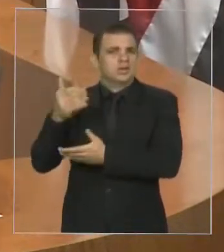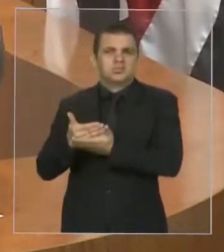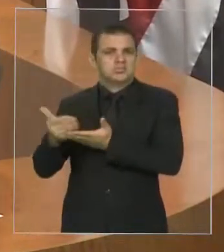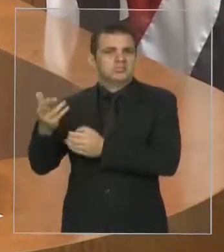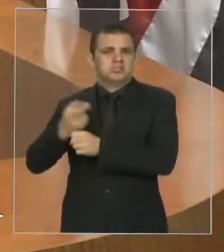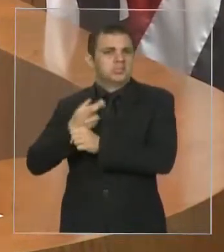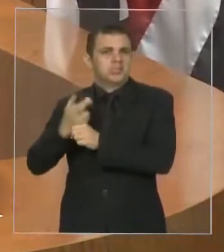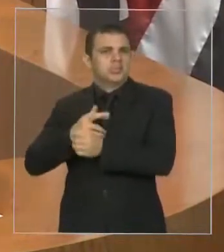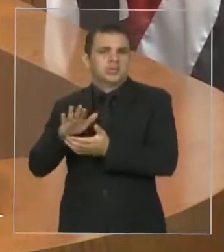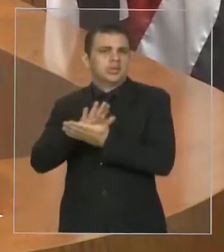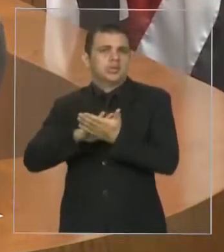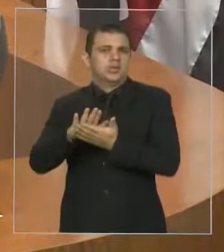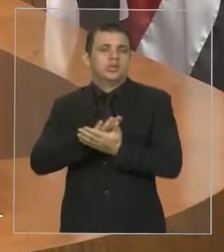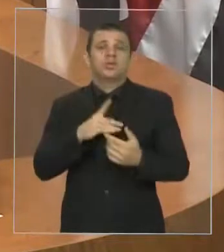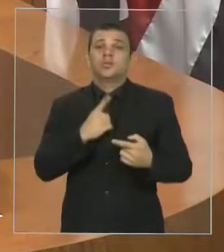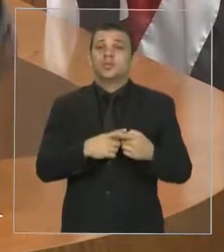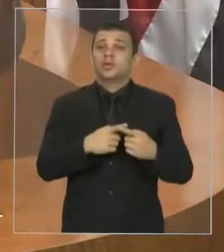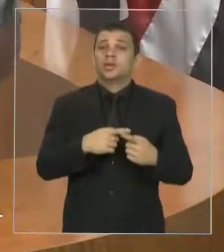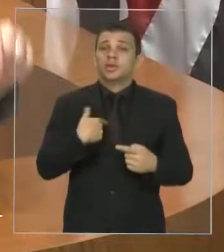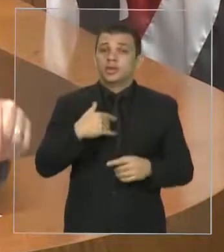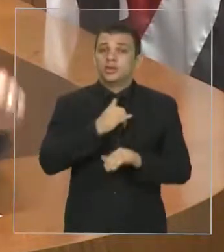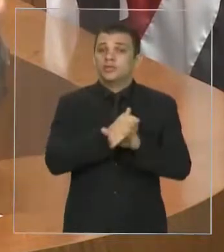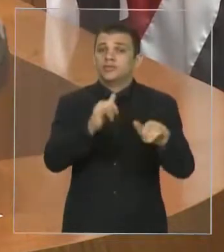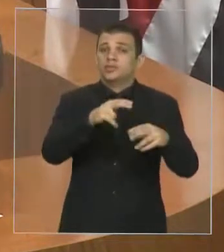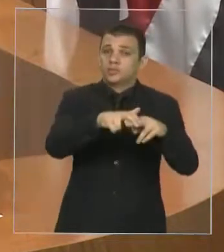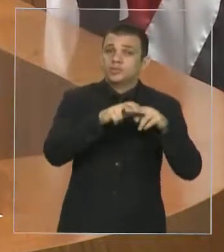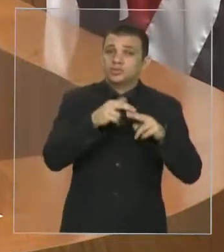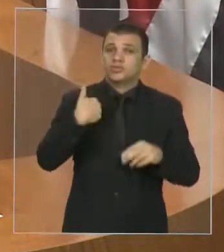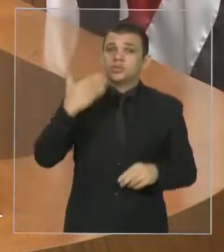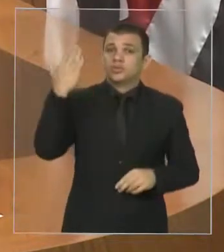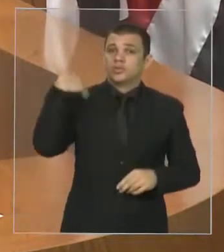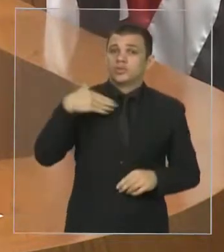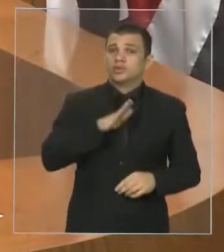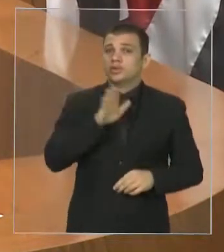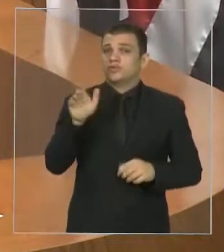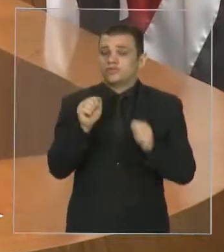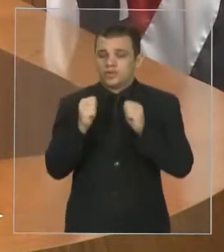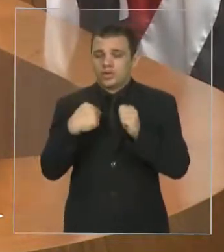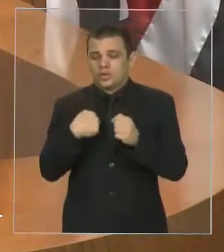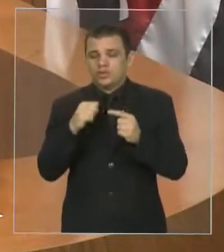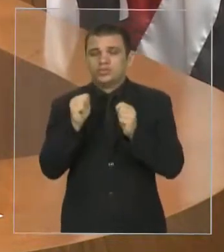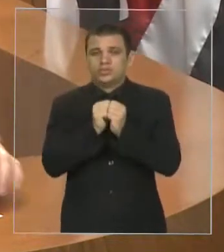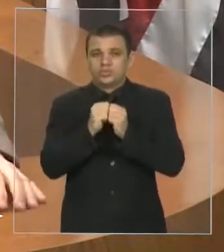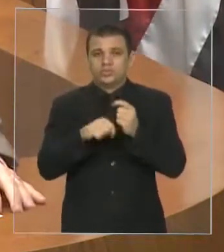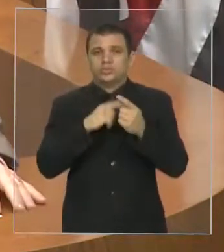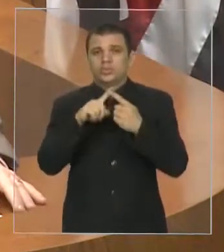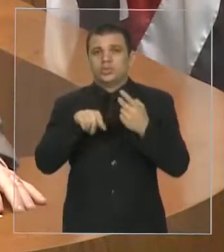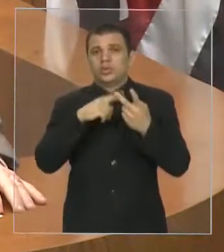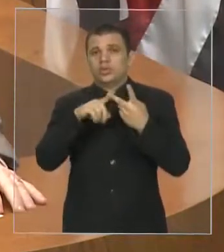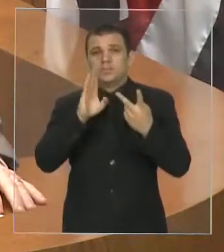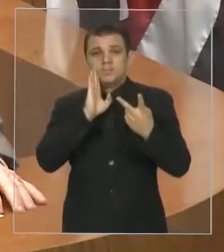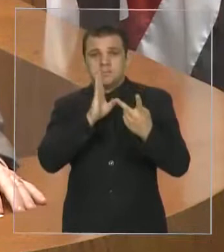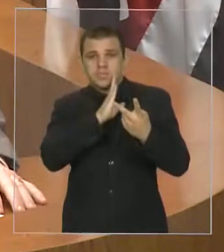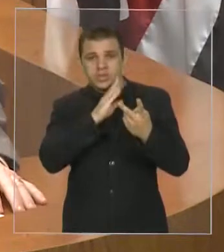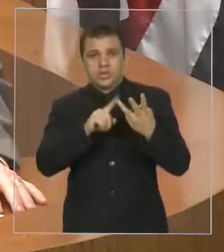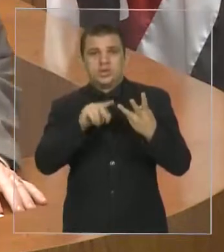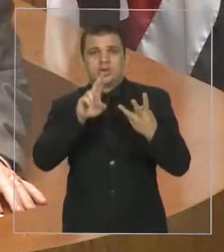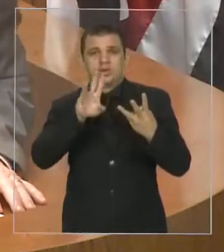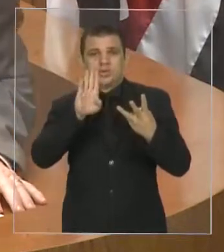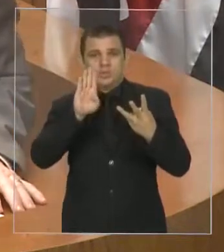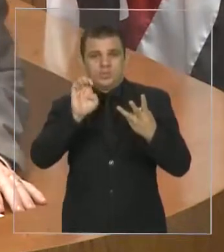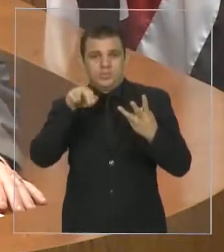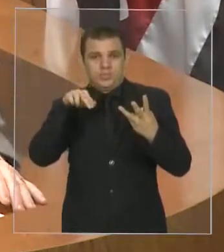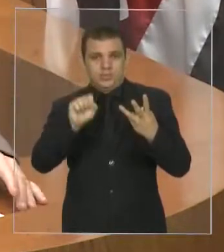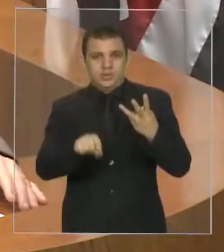entrar, acompanhado dos deputados Bira do Pindaré, Rubem Júnior e o então deputado Marcelo Tavares, e nem sequer nos deixaram entrar